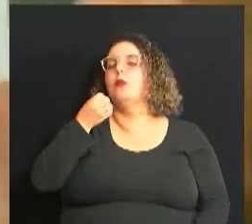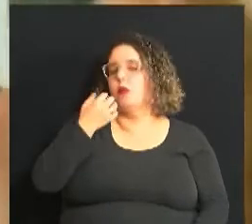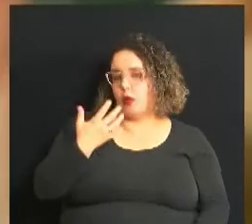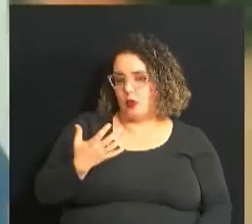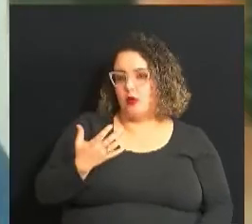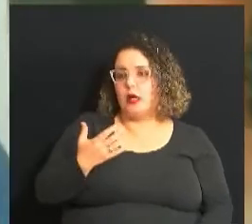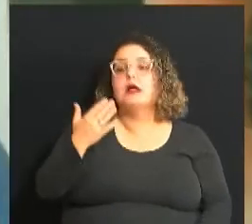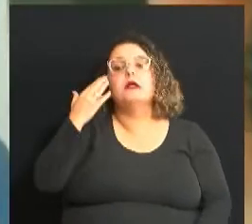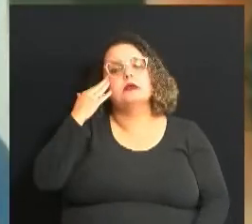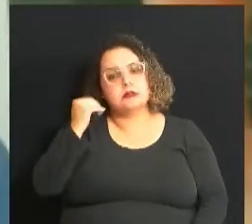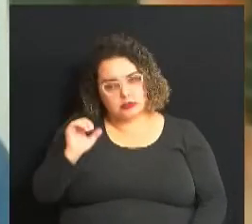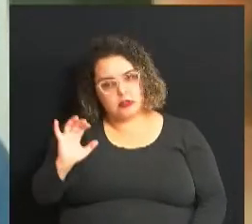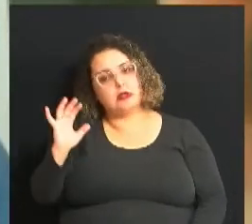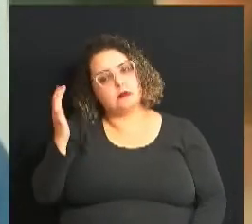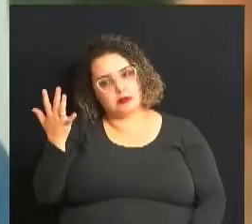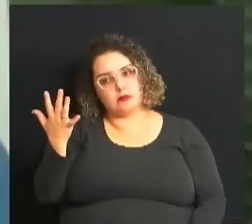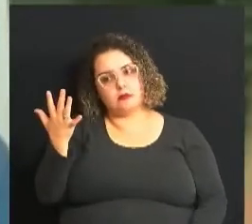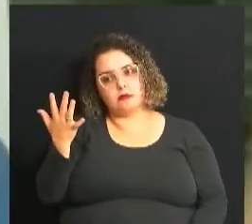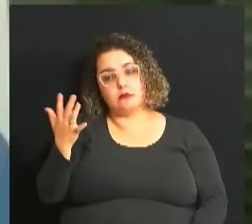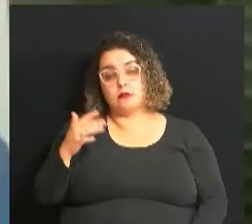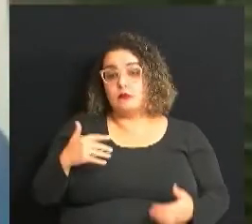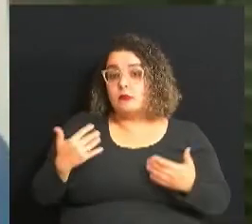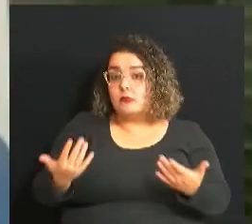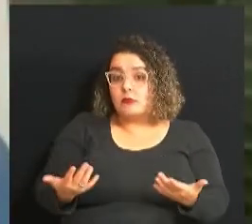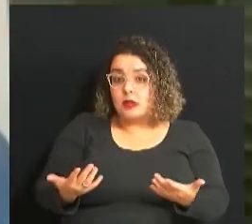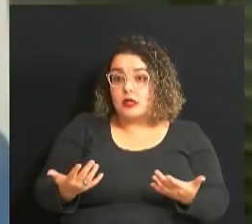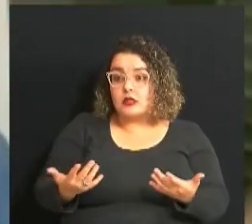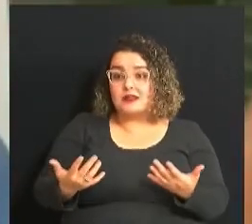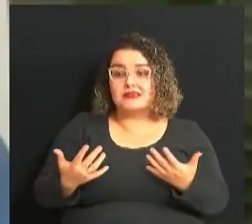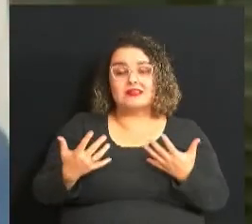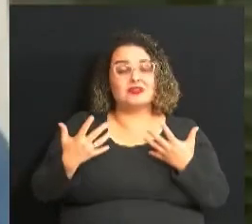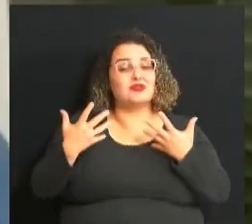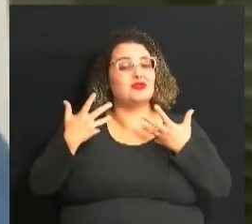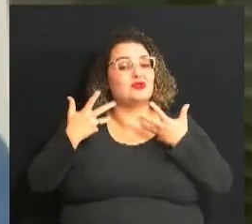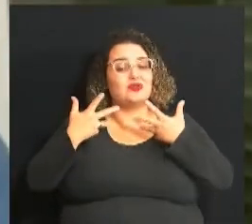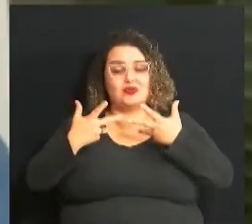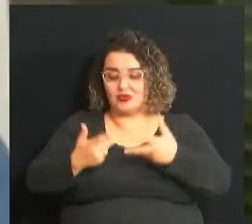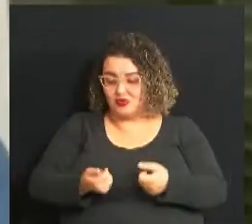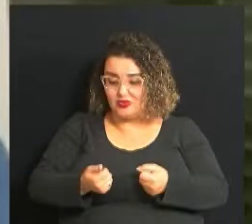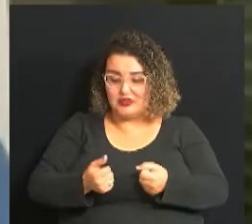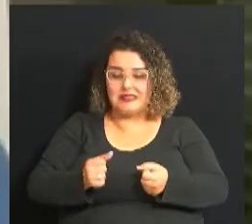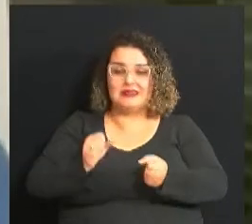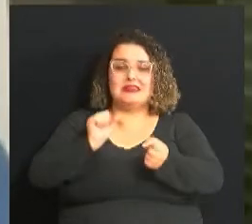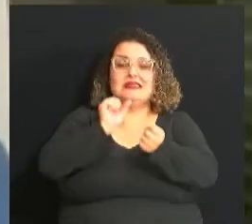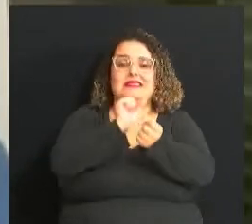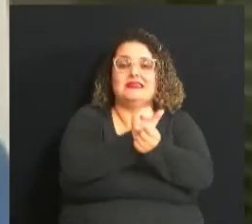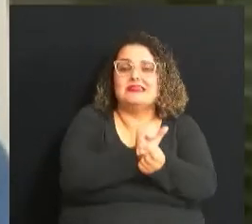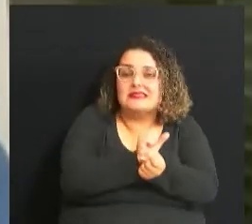está acontecendo, mas ele está totalmente escravizado numa cama e